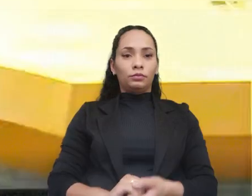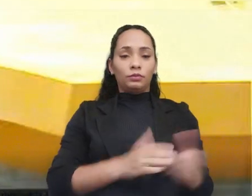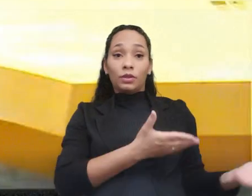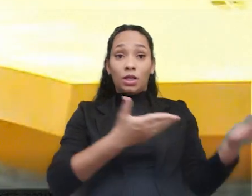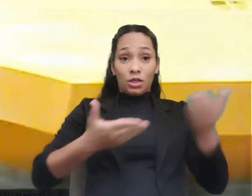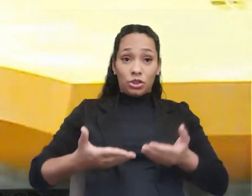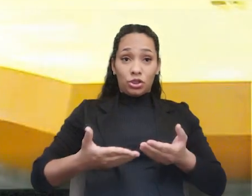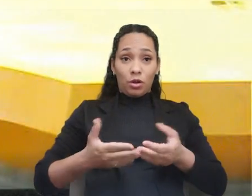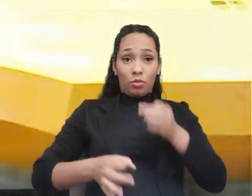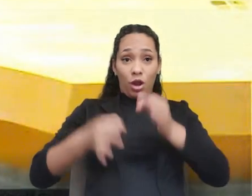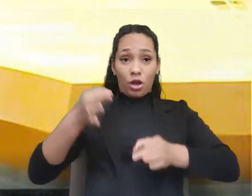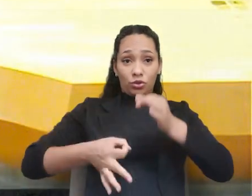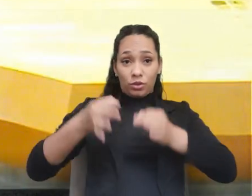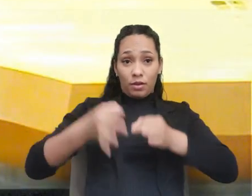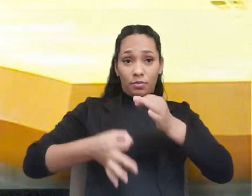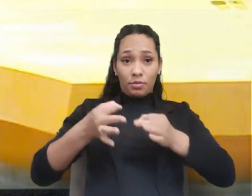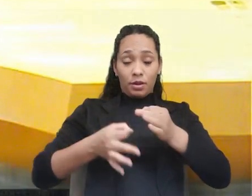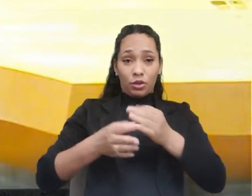último julgamento